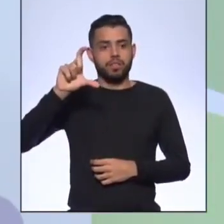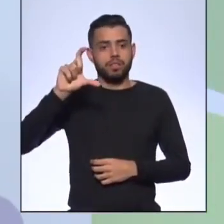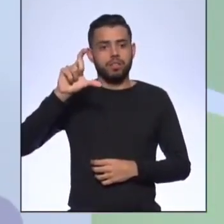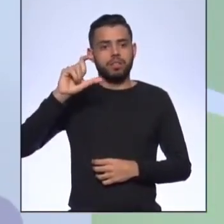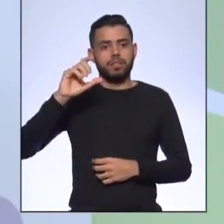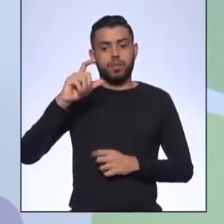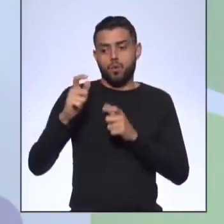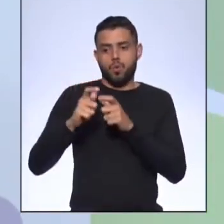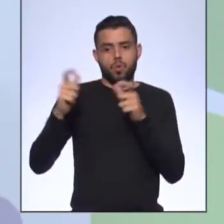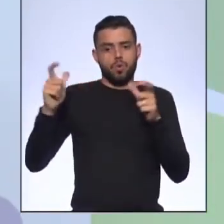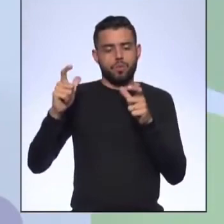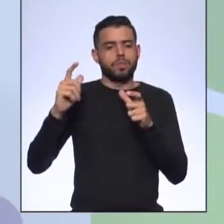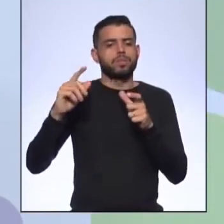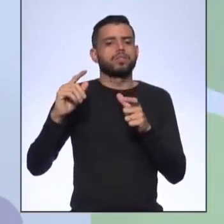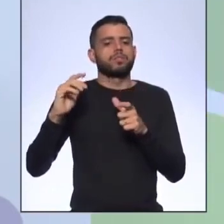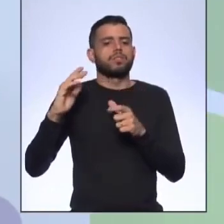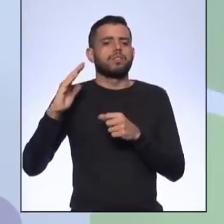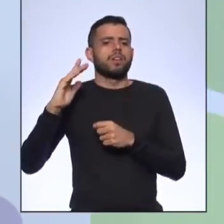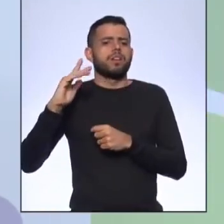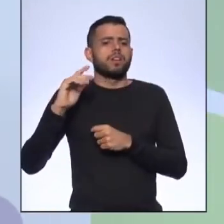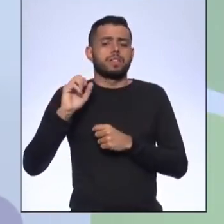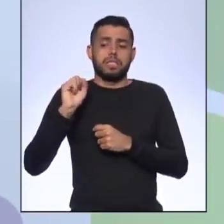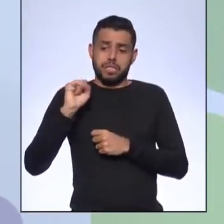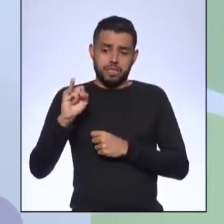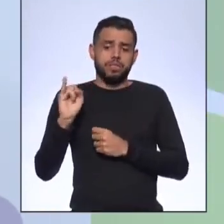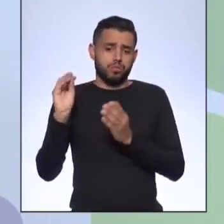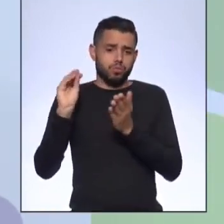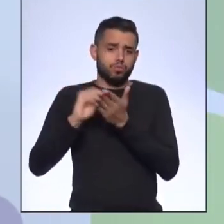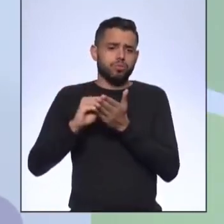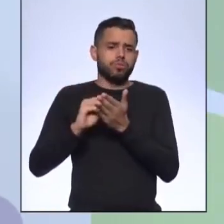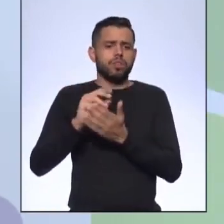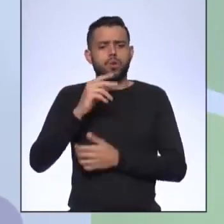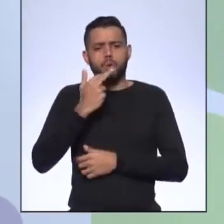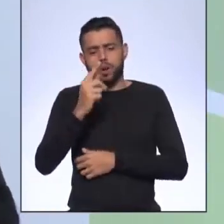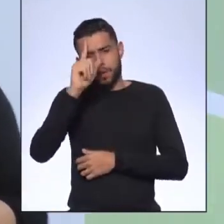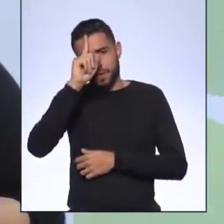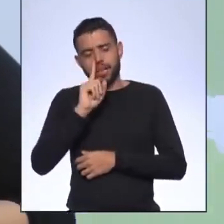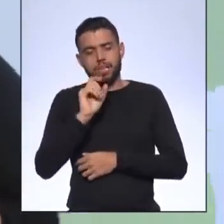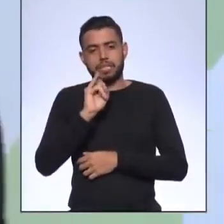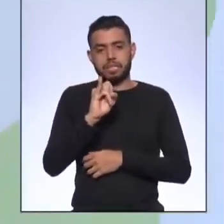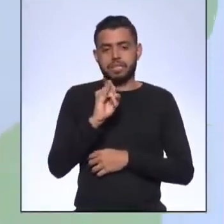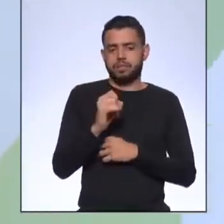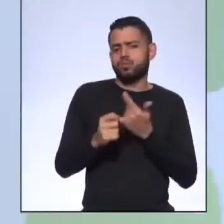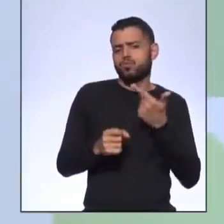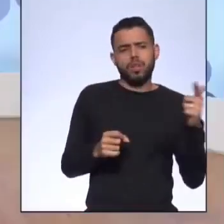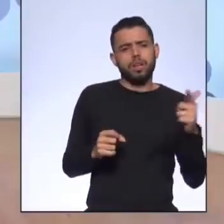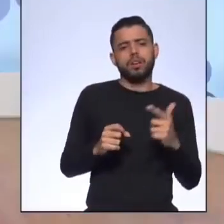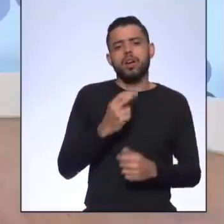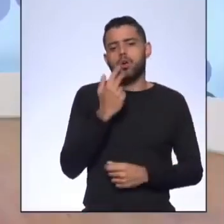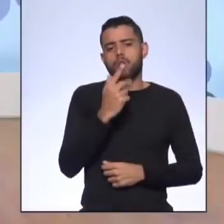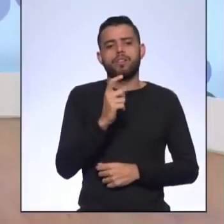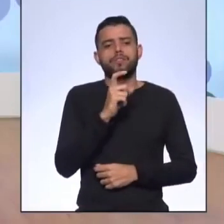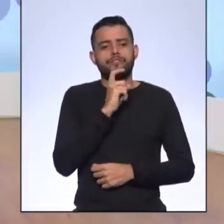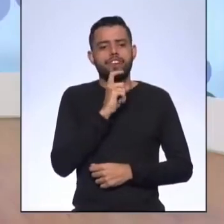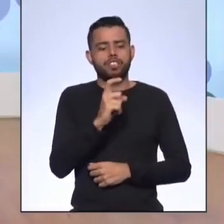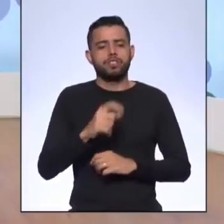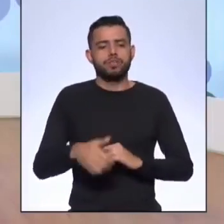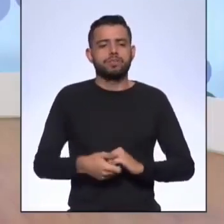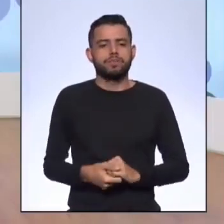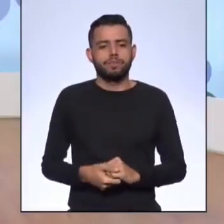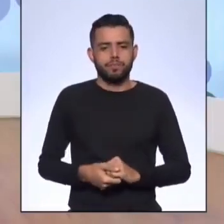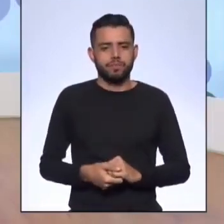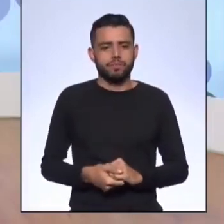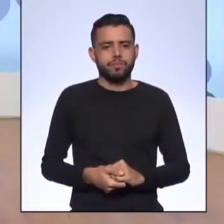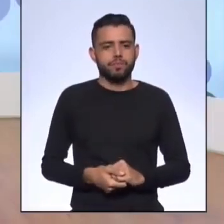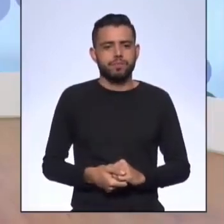estiver presente, a cor vai ser amarela. Se ele estiver ausente, a cor vai ser verde. Nesse caso aqui, então